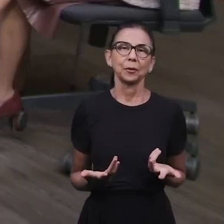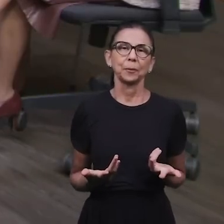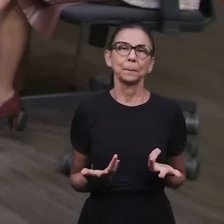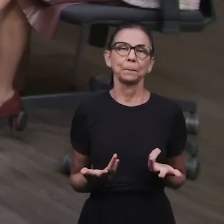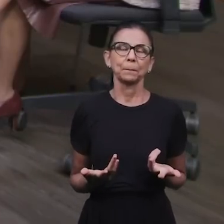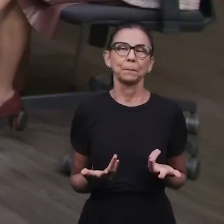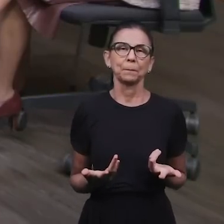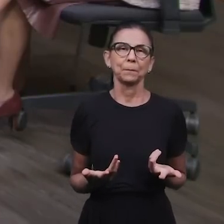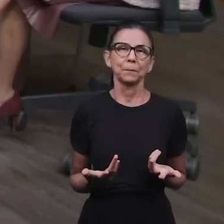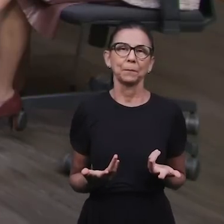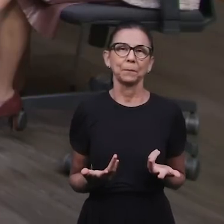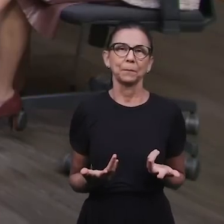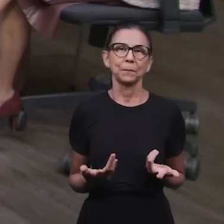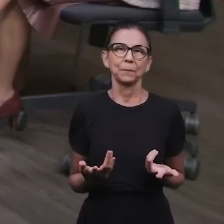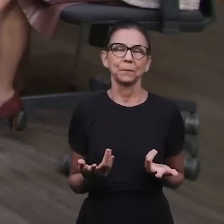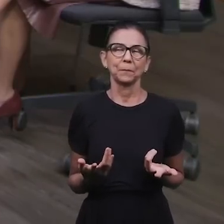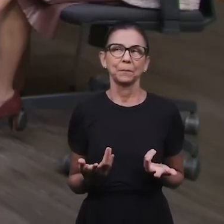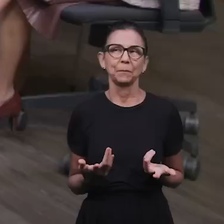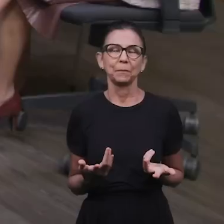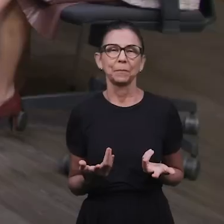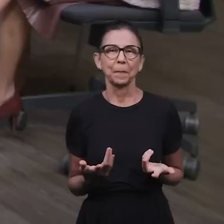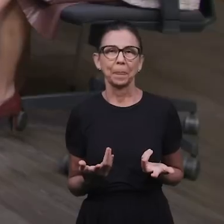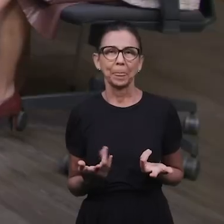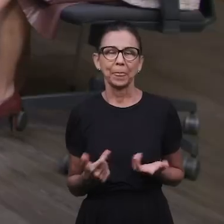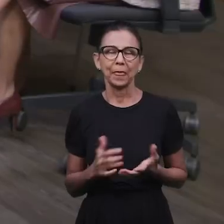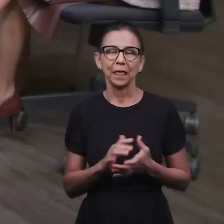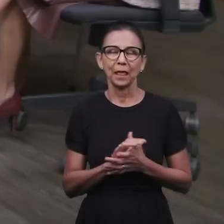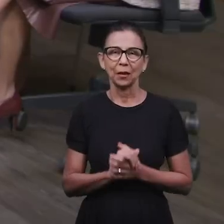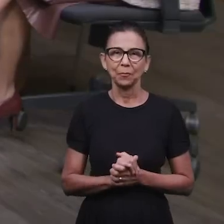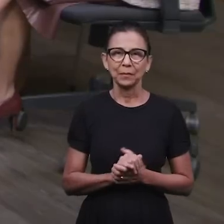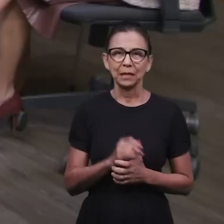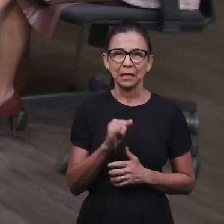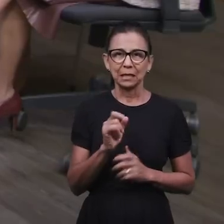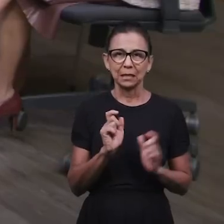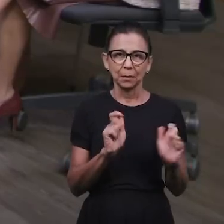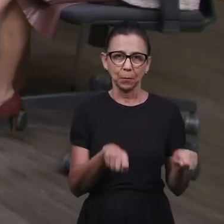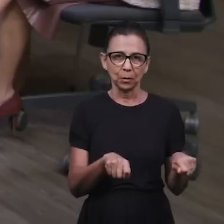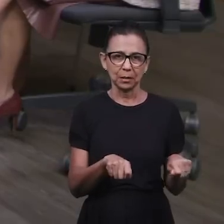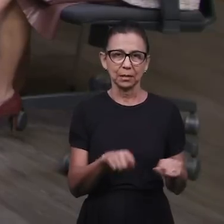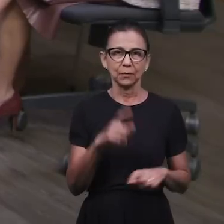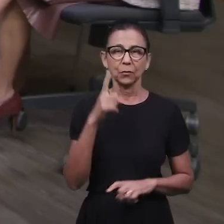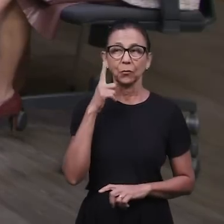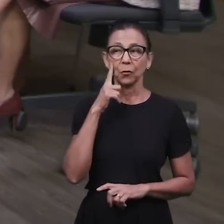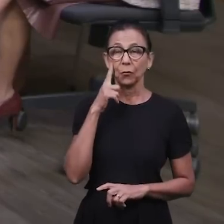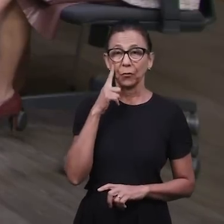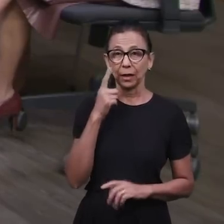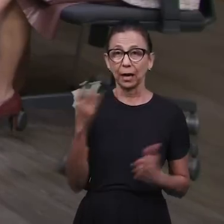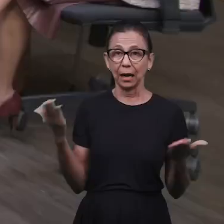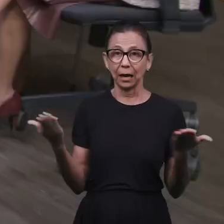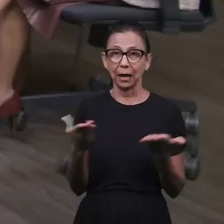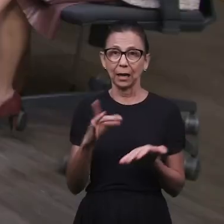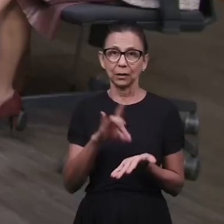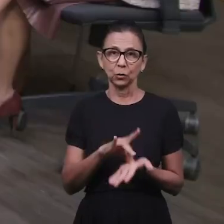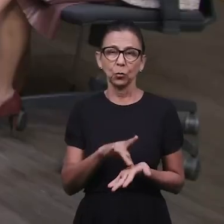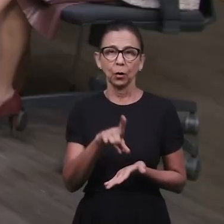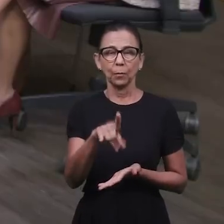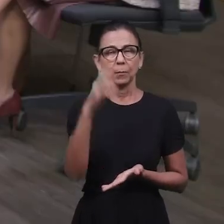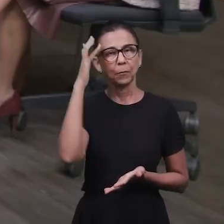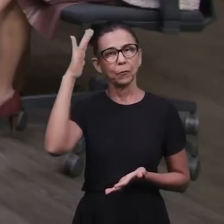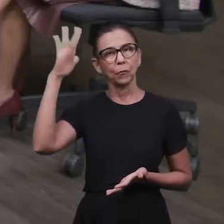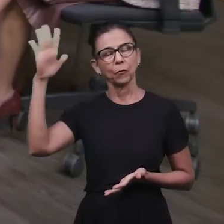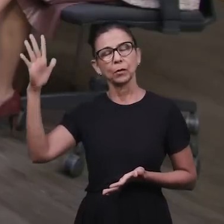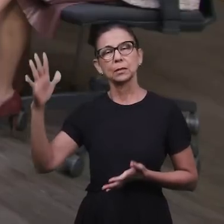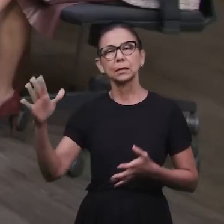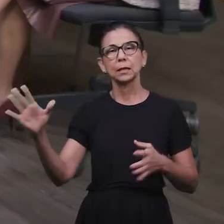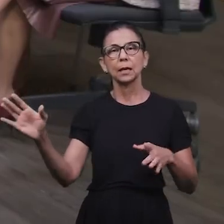está dirigindo um carro, né, saindo do seu local de trabalho, qualquer coisa, e se dirigindo para a sua residência. Aí você